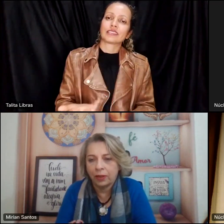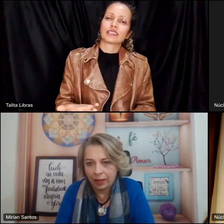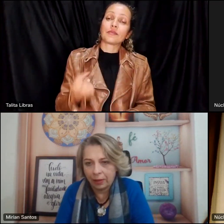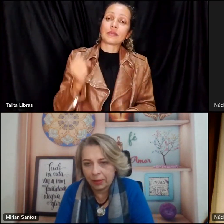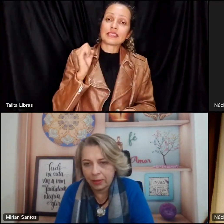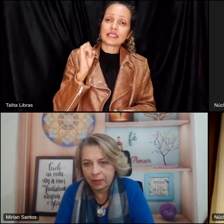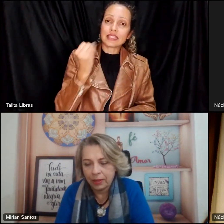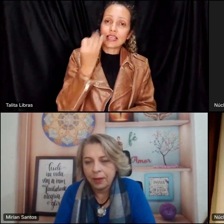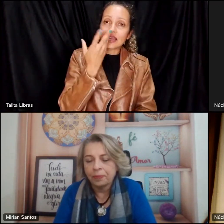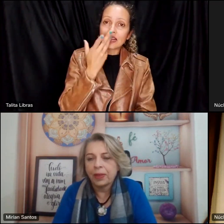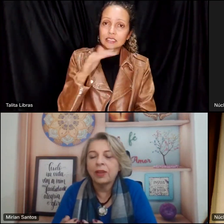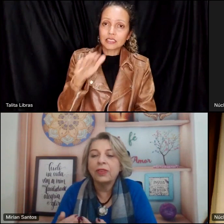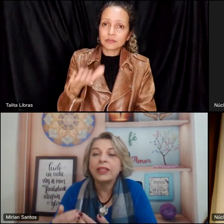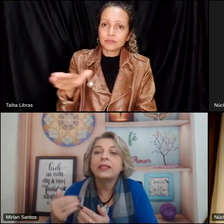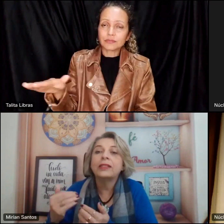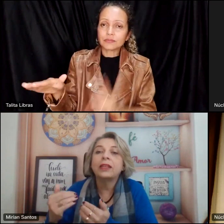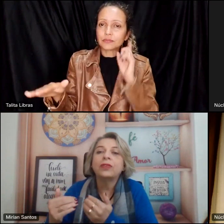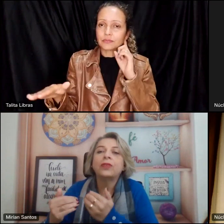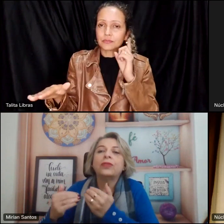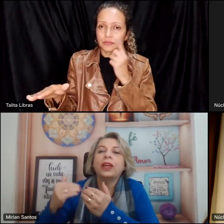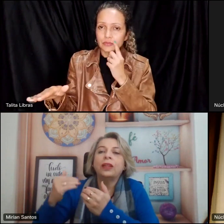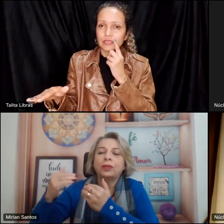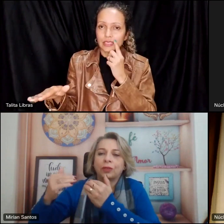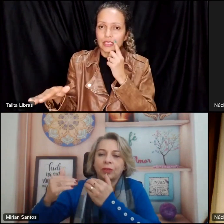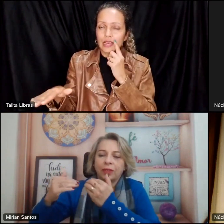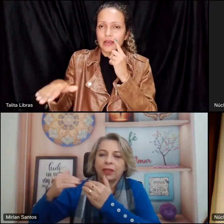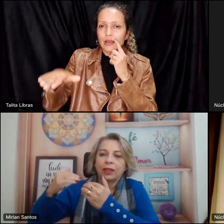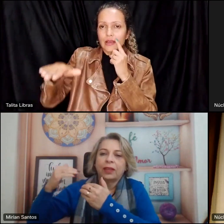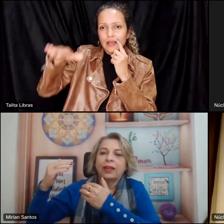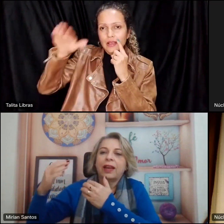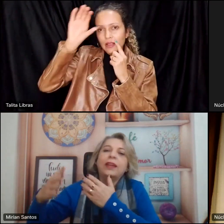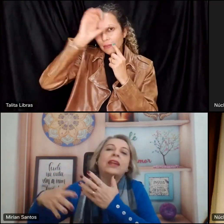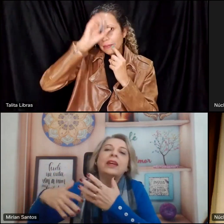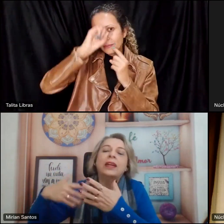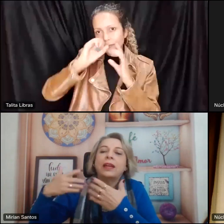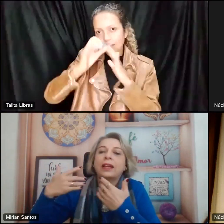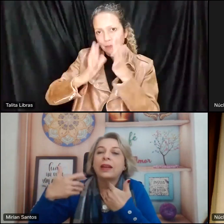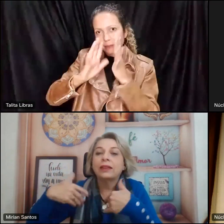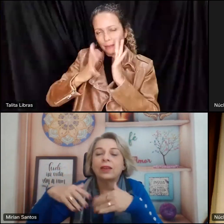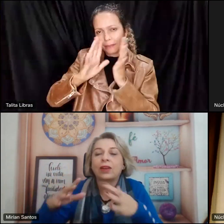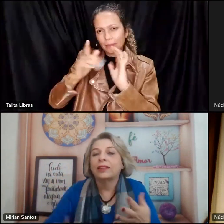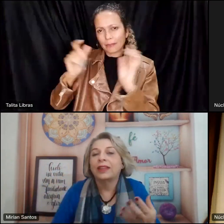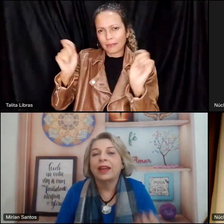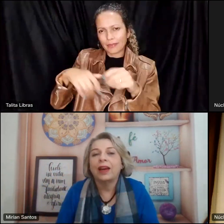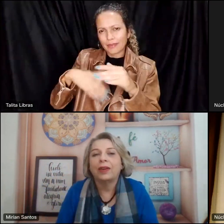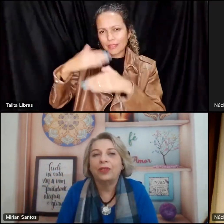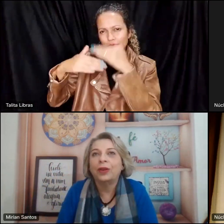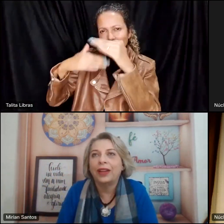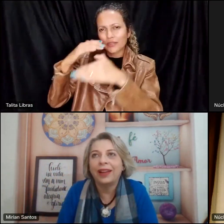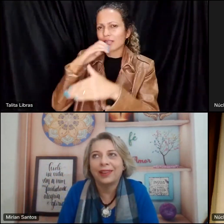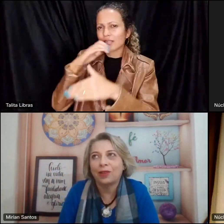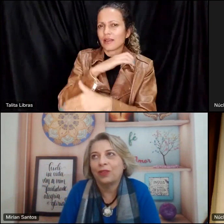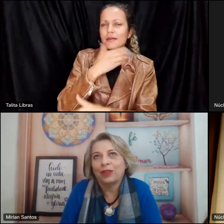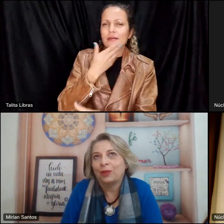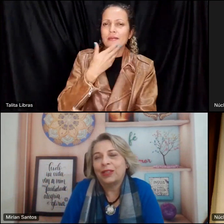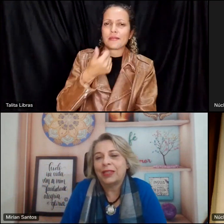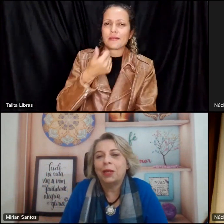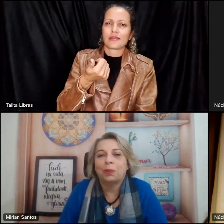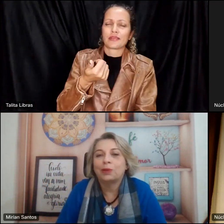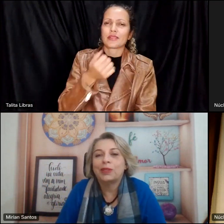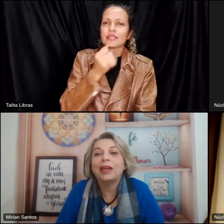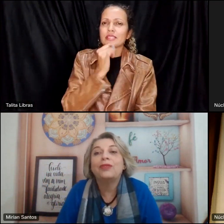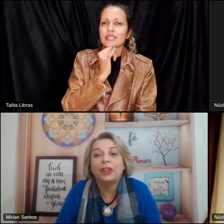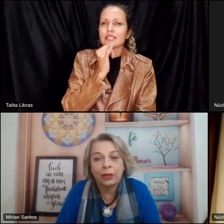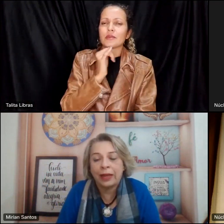aprendendo a libras, ela vai se desenvolvendo e aí ela, olha, tem a Fiorella que eu falo que é um